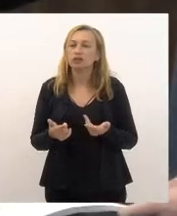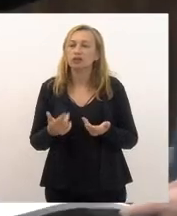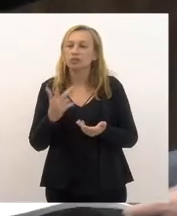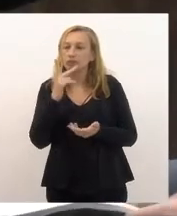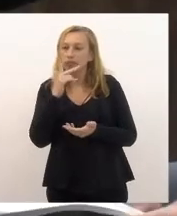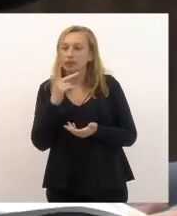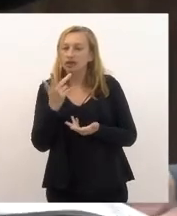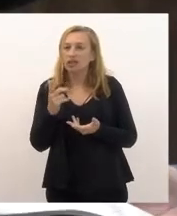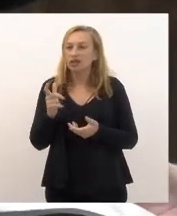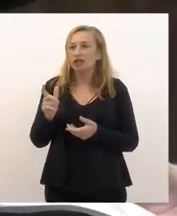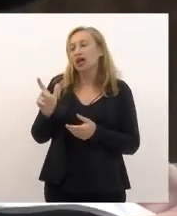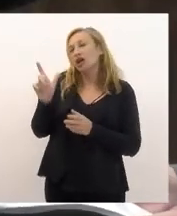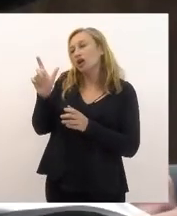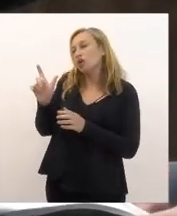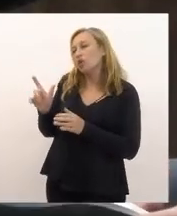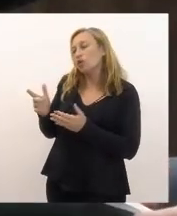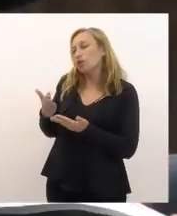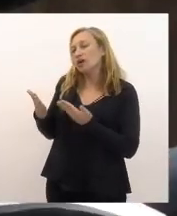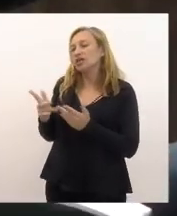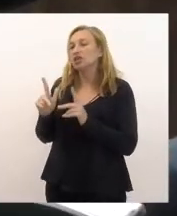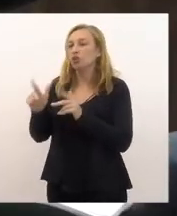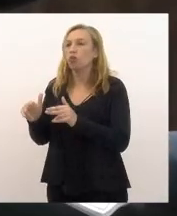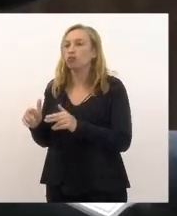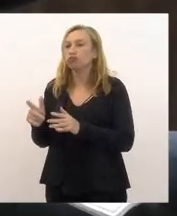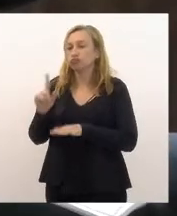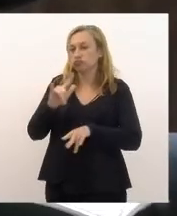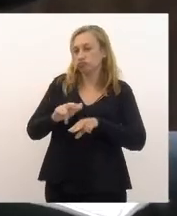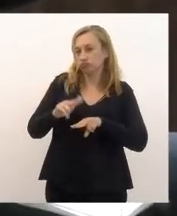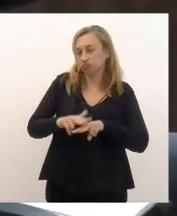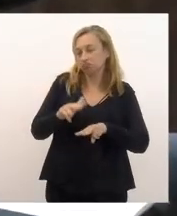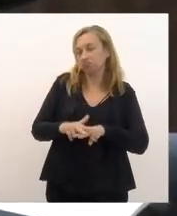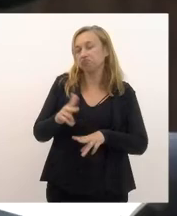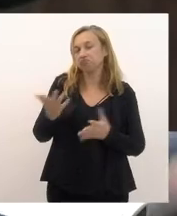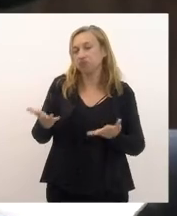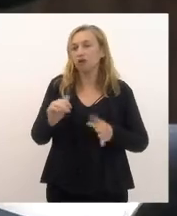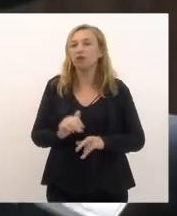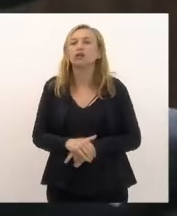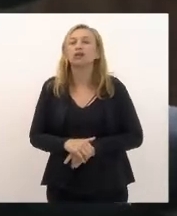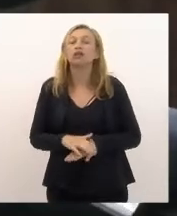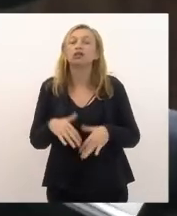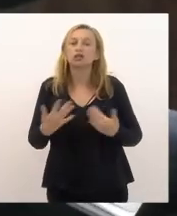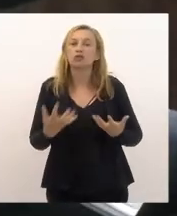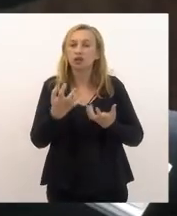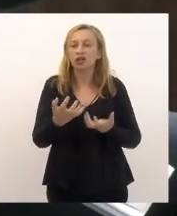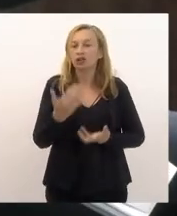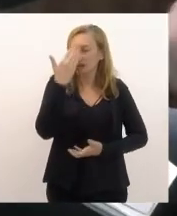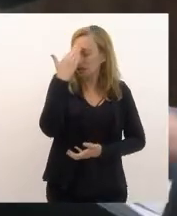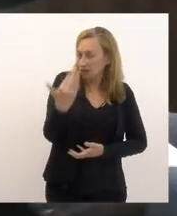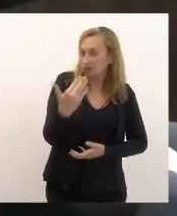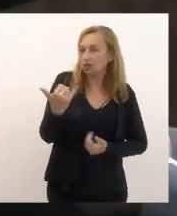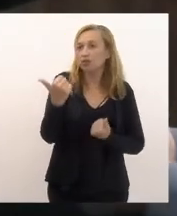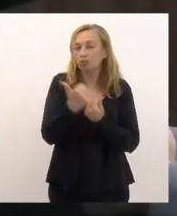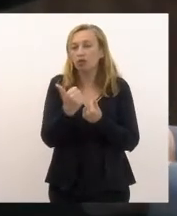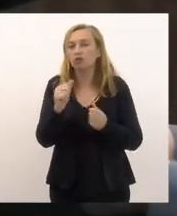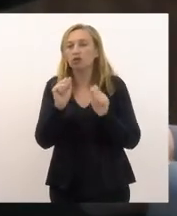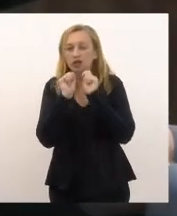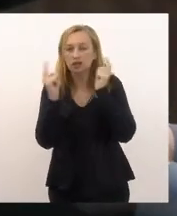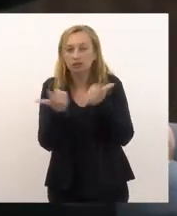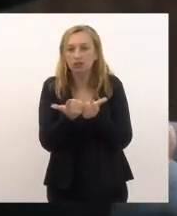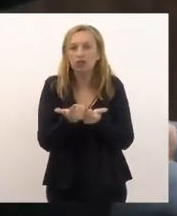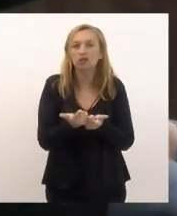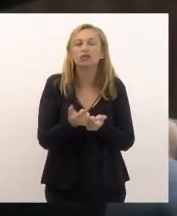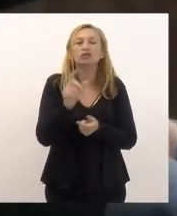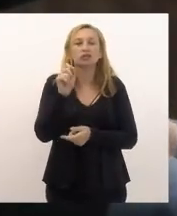masmorras infanto-juvenis, como, infelizmente, elas se parecem predominantemente. Por isso, quero agradecer o apoio da Assembleia e